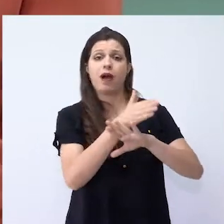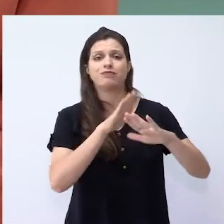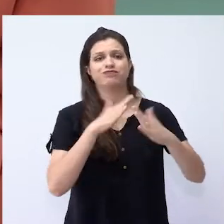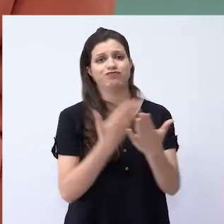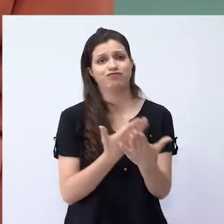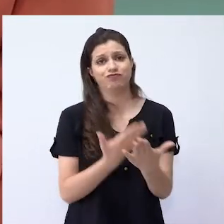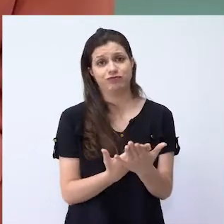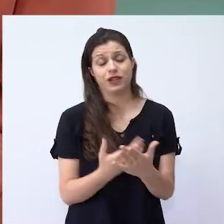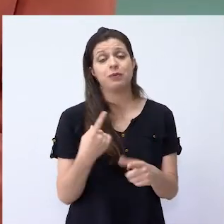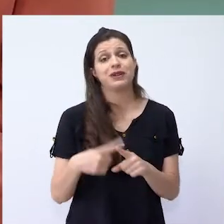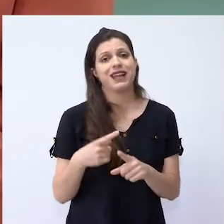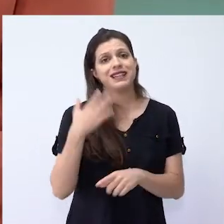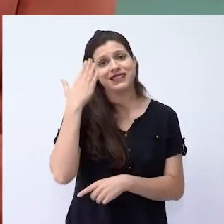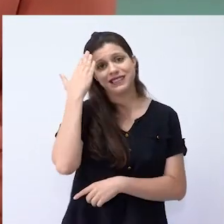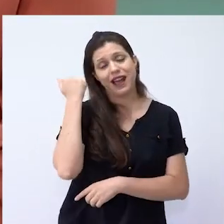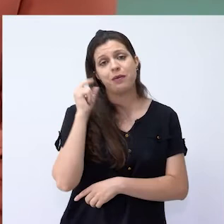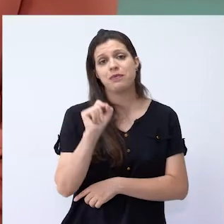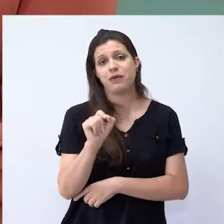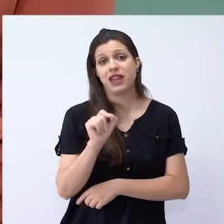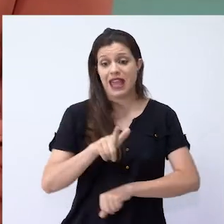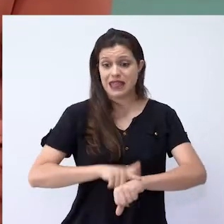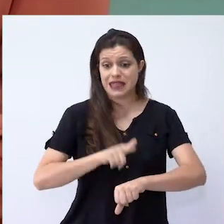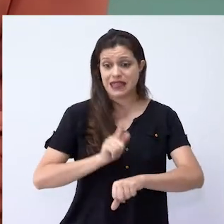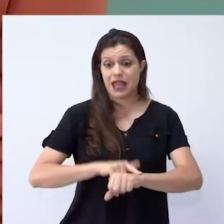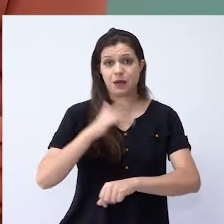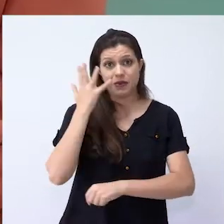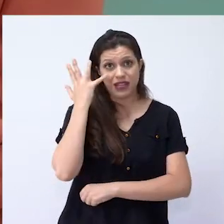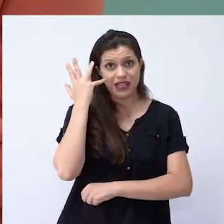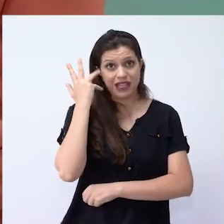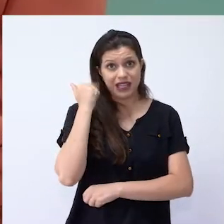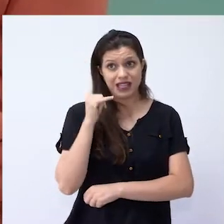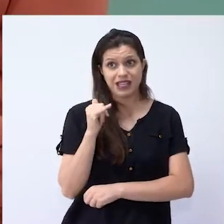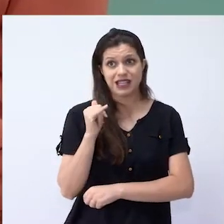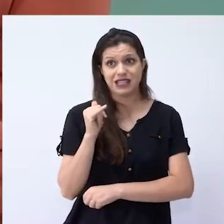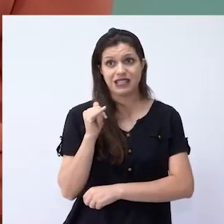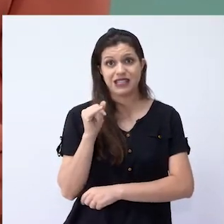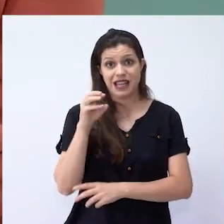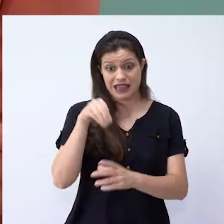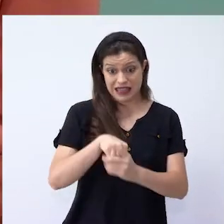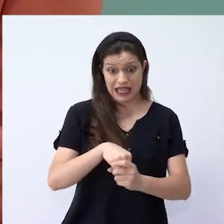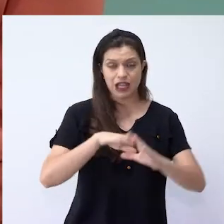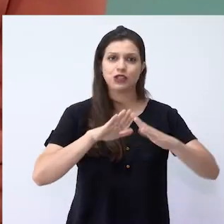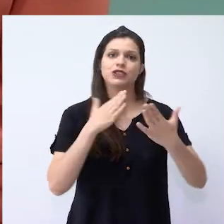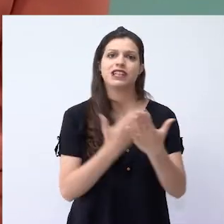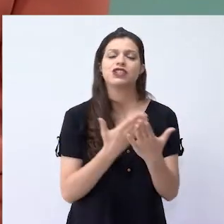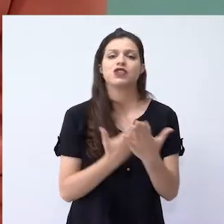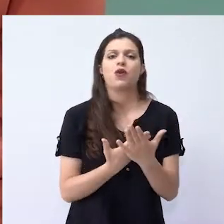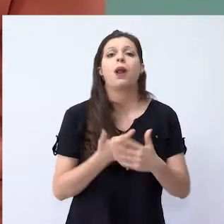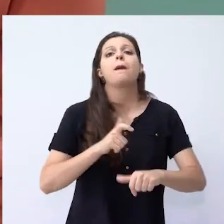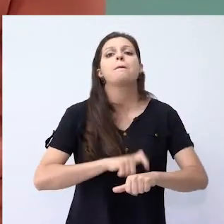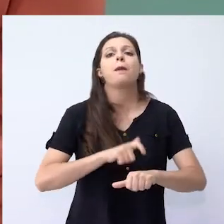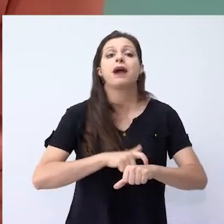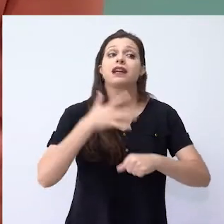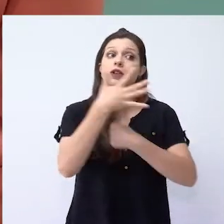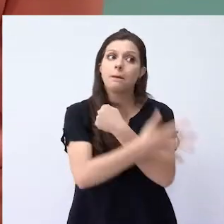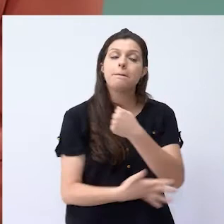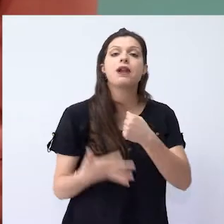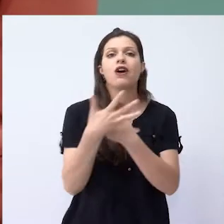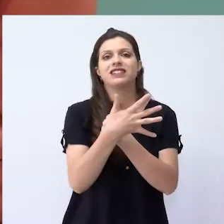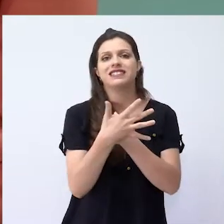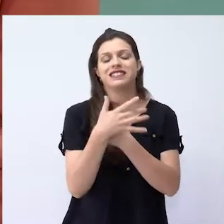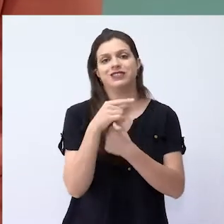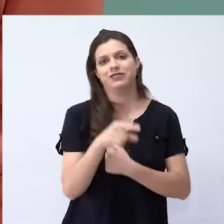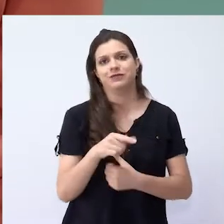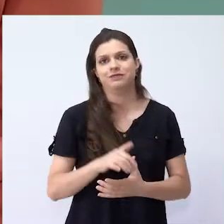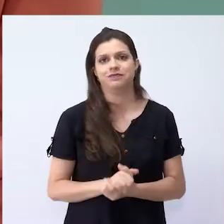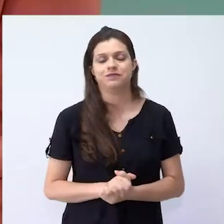da frequência da escola, porque a gente sabe que a escola, o tempo que essa criança, esse adolescente está dentro da escola, é um momento em que ele